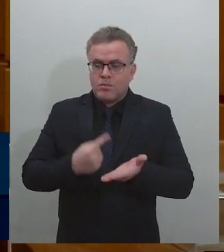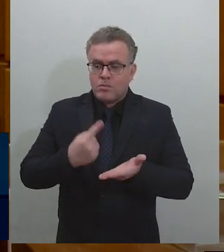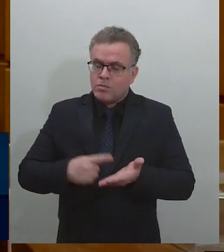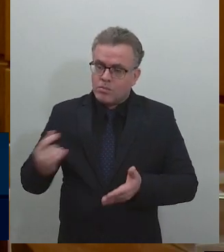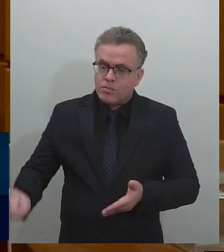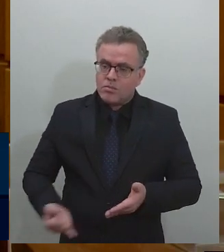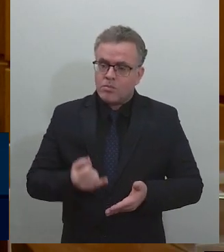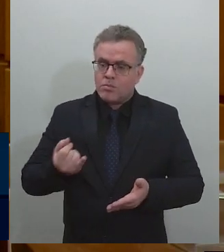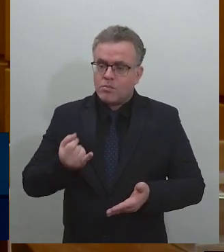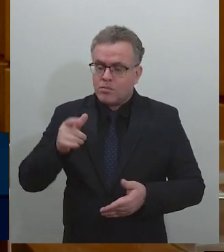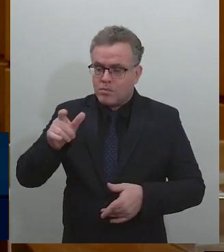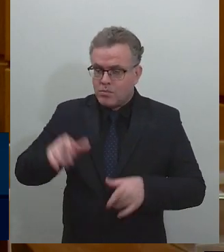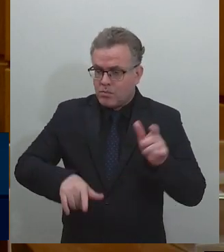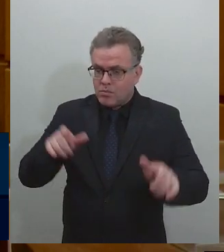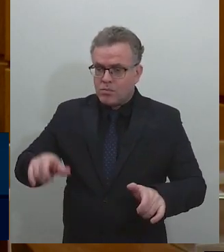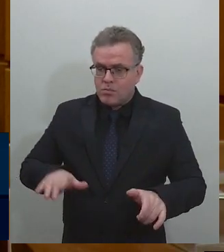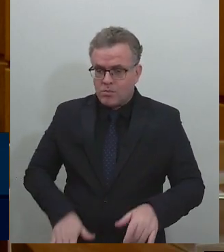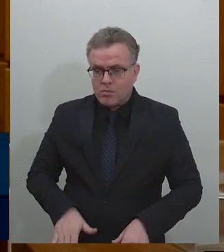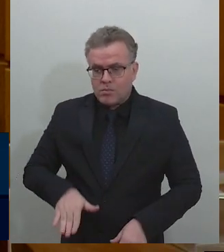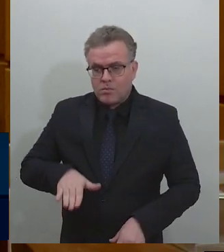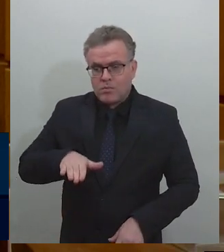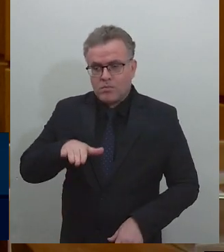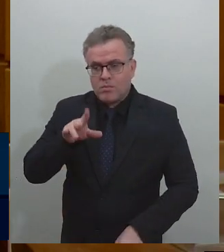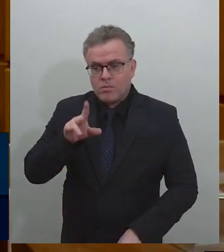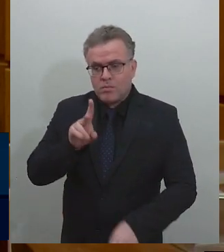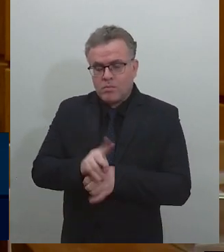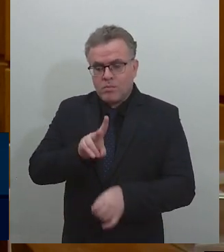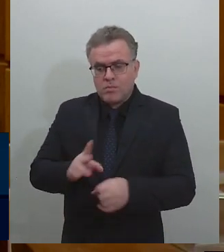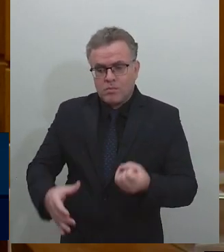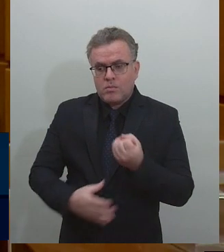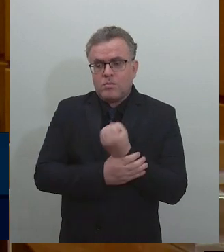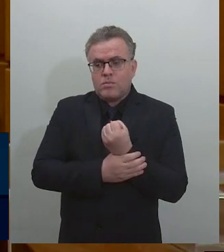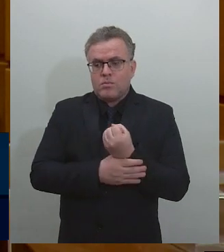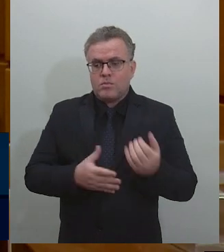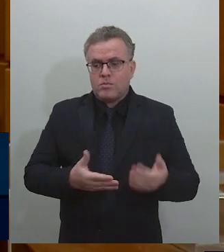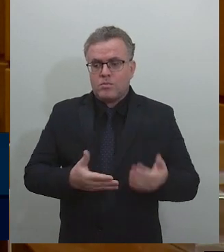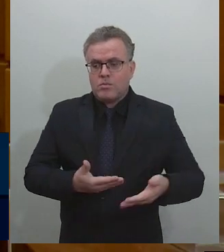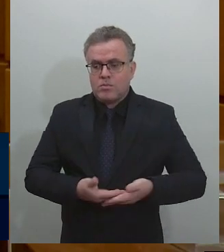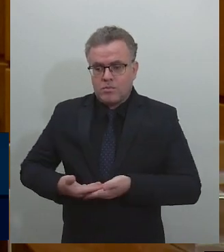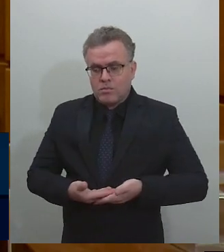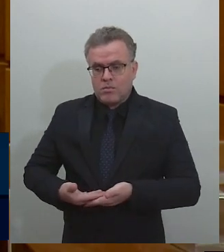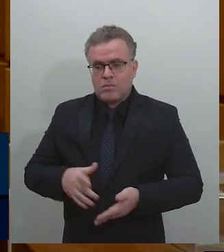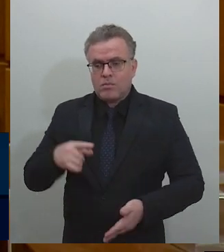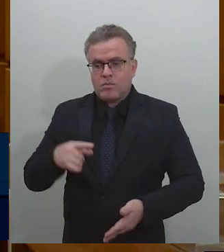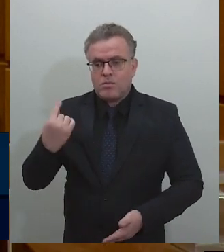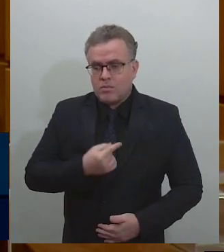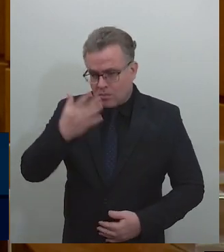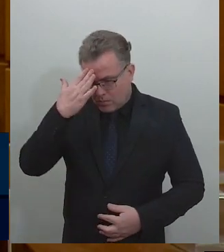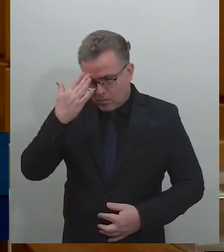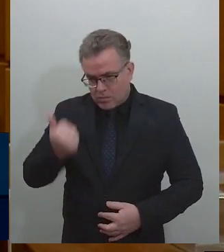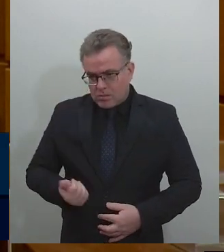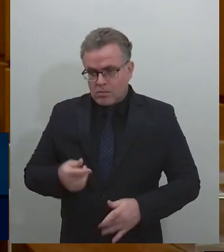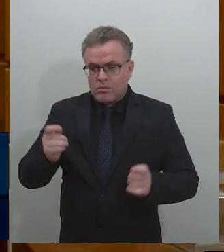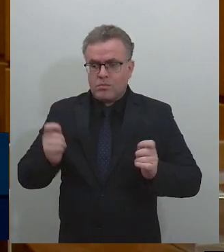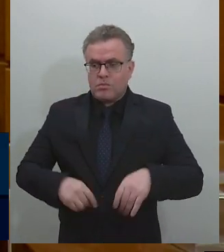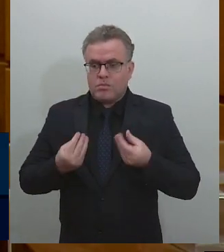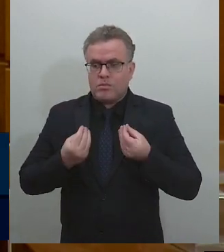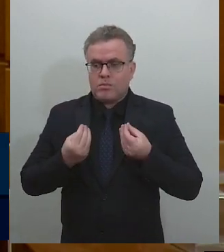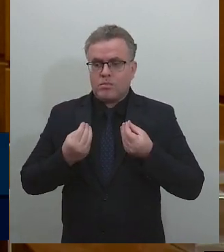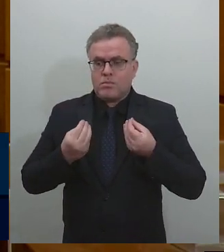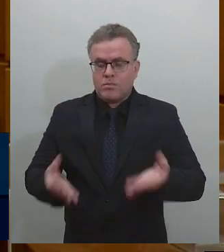e proteção de nossas crianças. A gente sabe que a amamentação fortalece o sistema imunológico do bebê